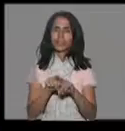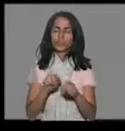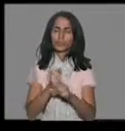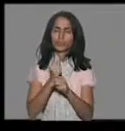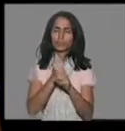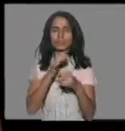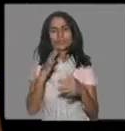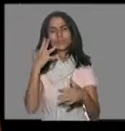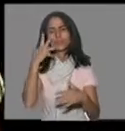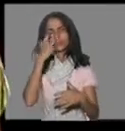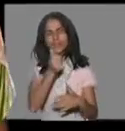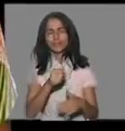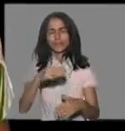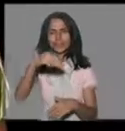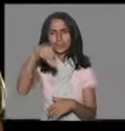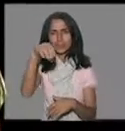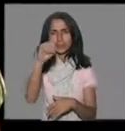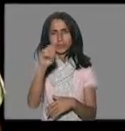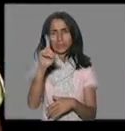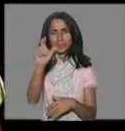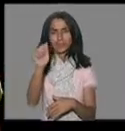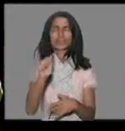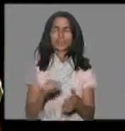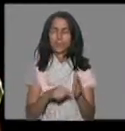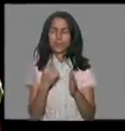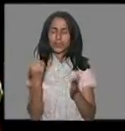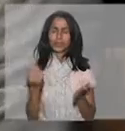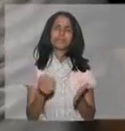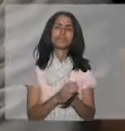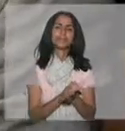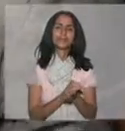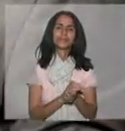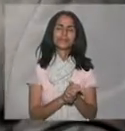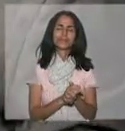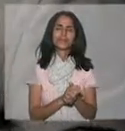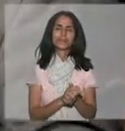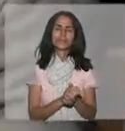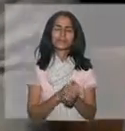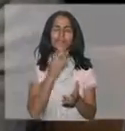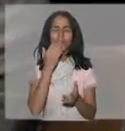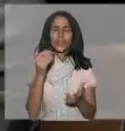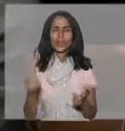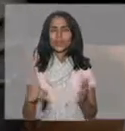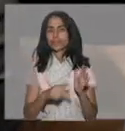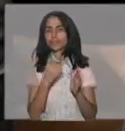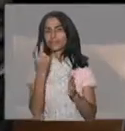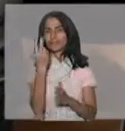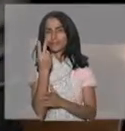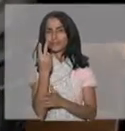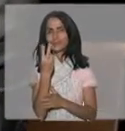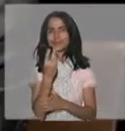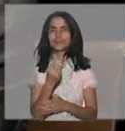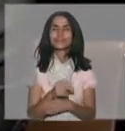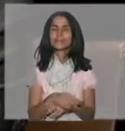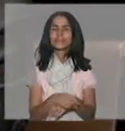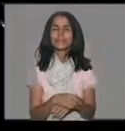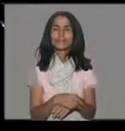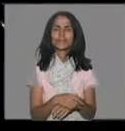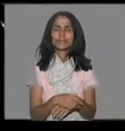moda então a gente é minha primeira dica é essa vamos com esse pano vamos ao segundo passo